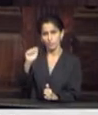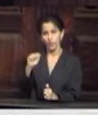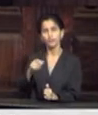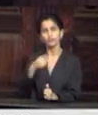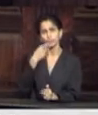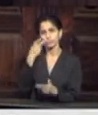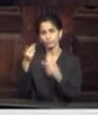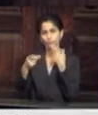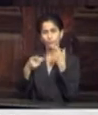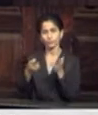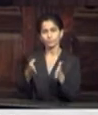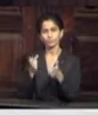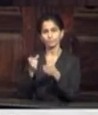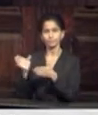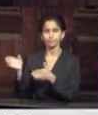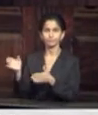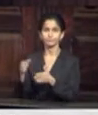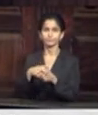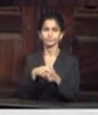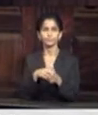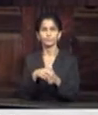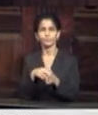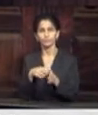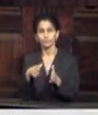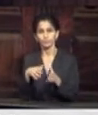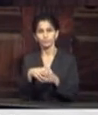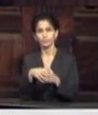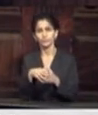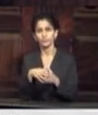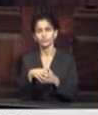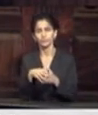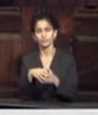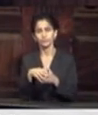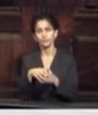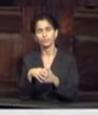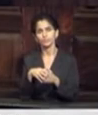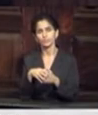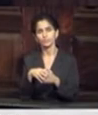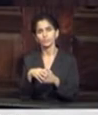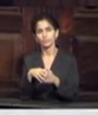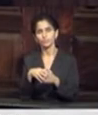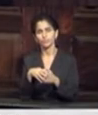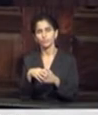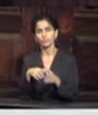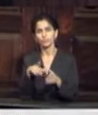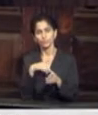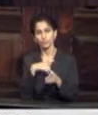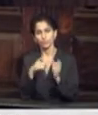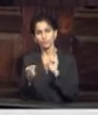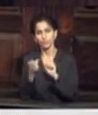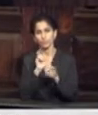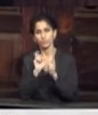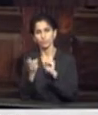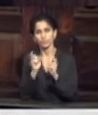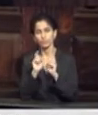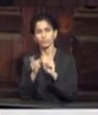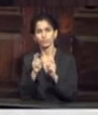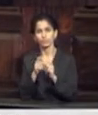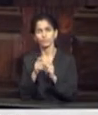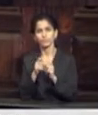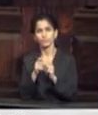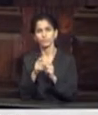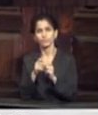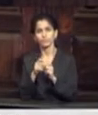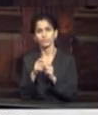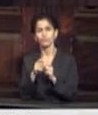numa questão de ordem, numa simples, mas efetiva questão de ordem, que permitiu que ampliássemos o debate, que depois foi interrompido, sobre a